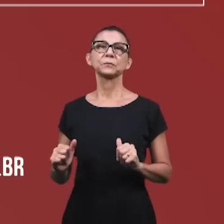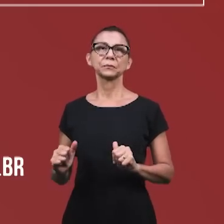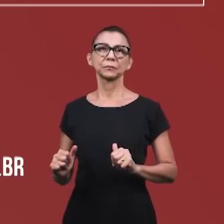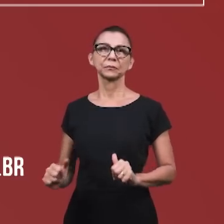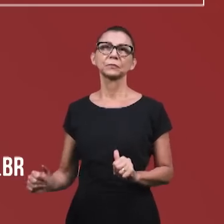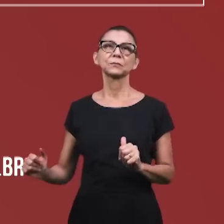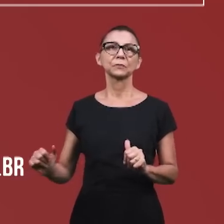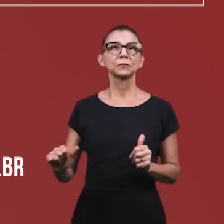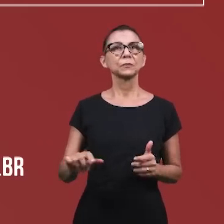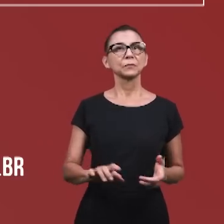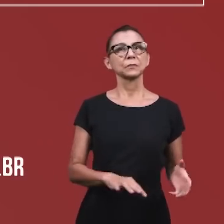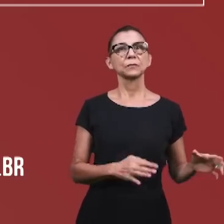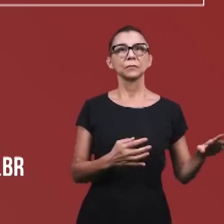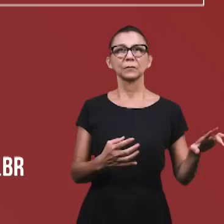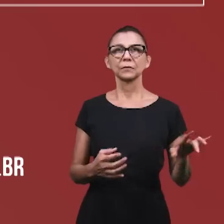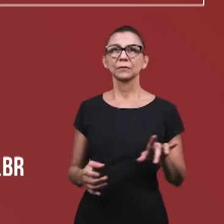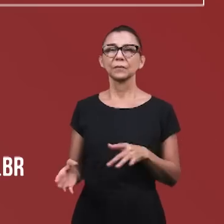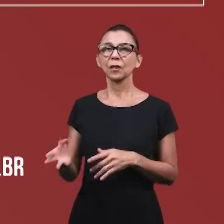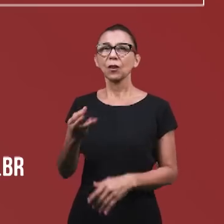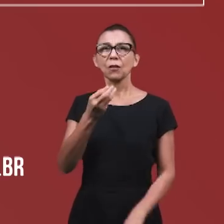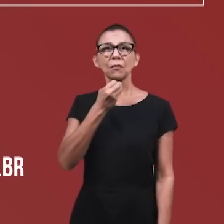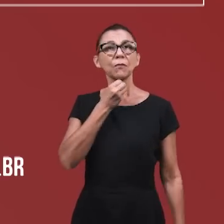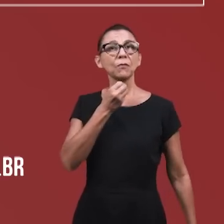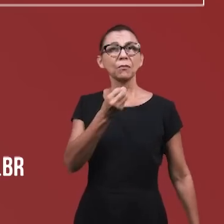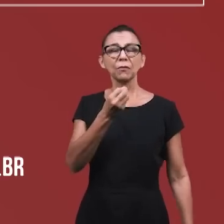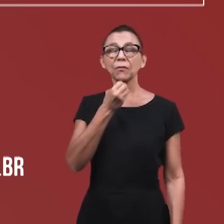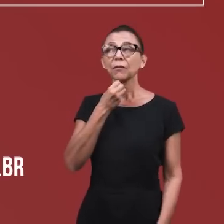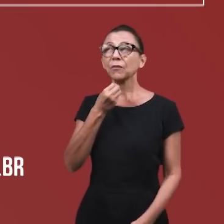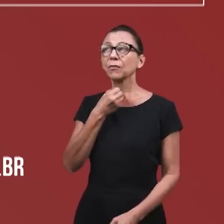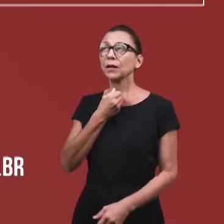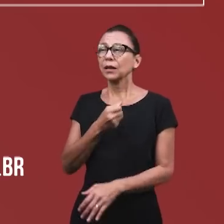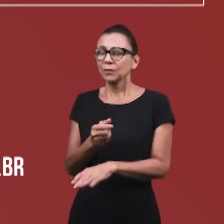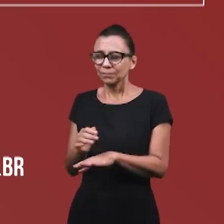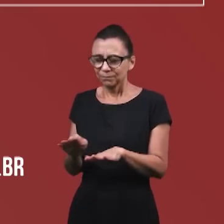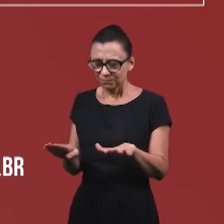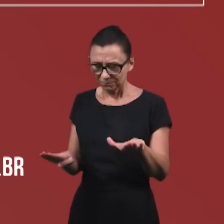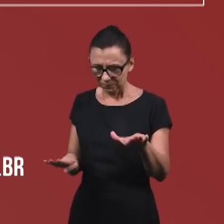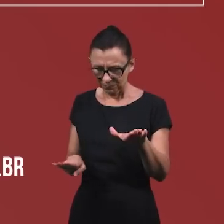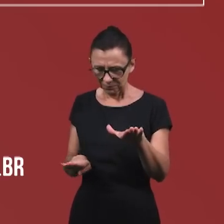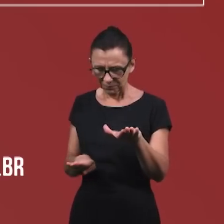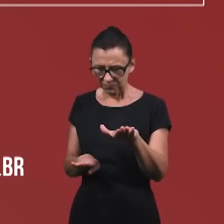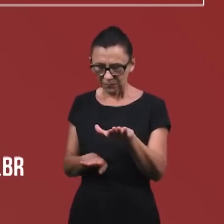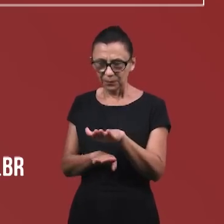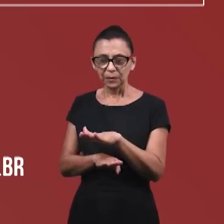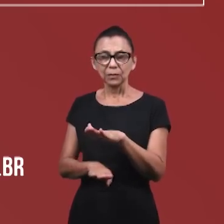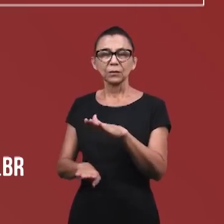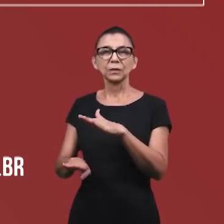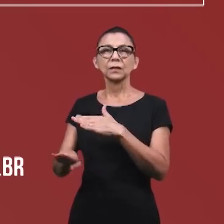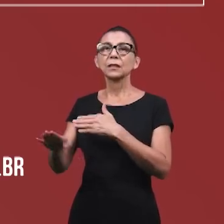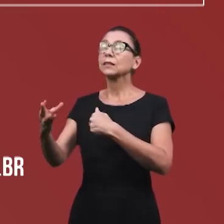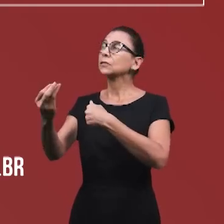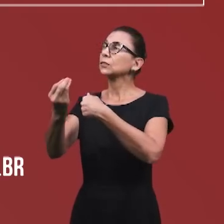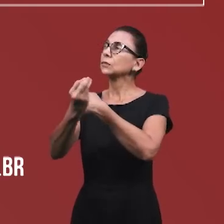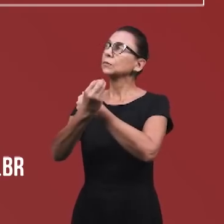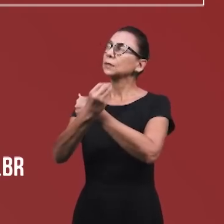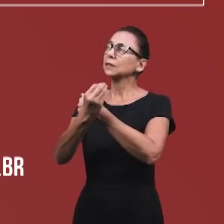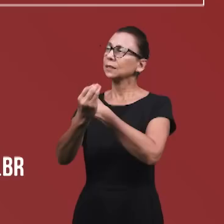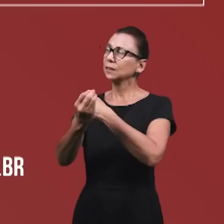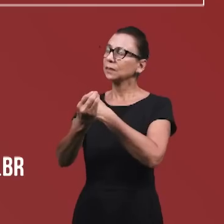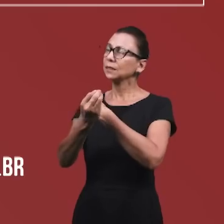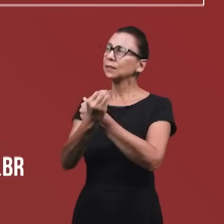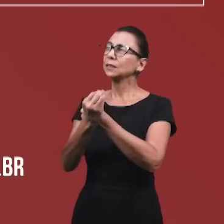carmesim. Tão frágil, tão pequeno sou, cuida